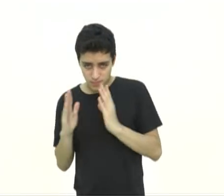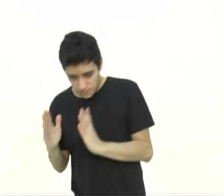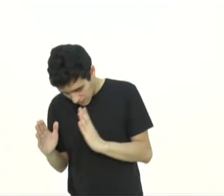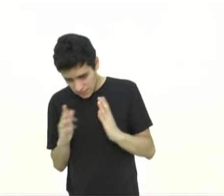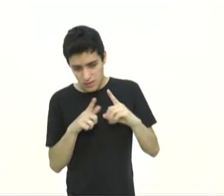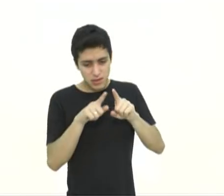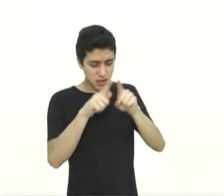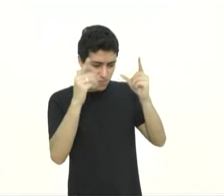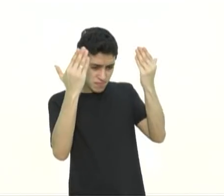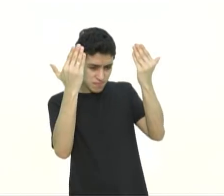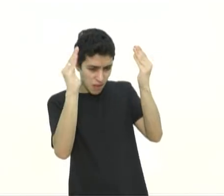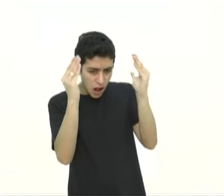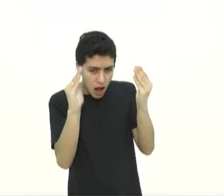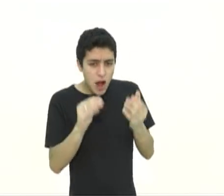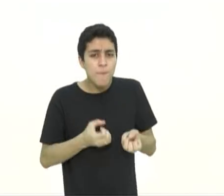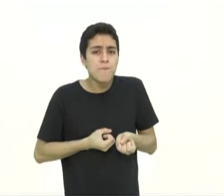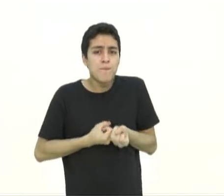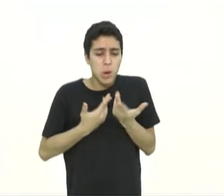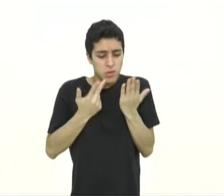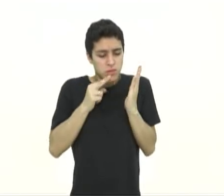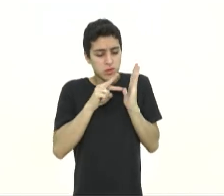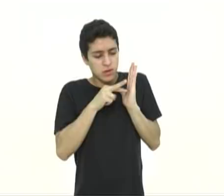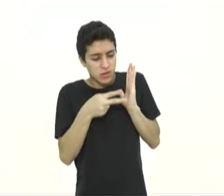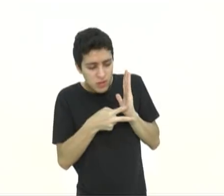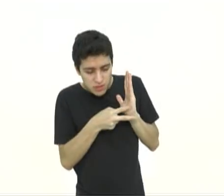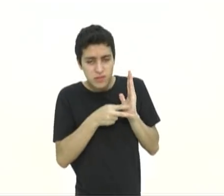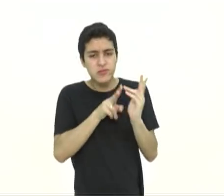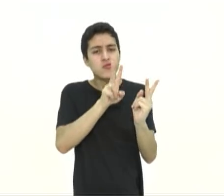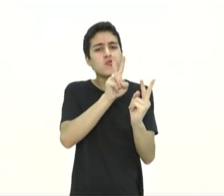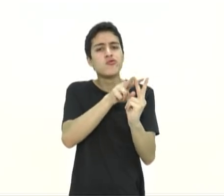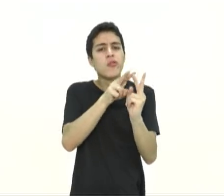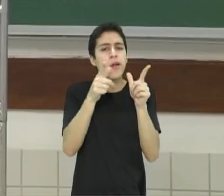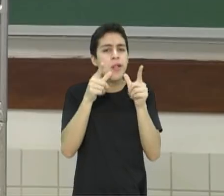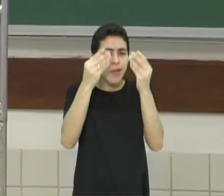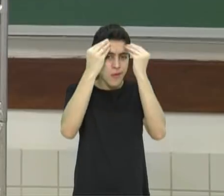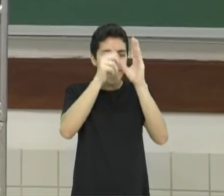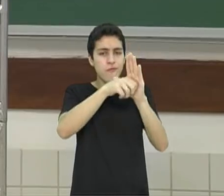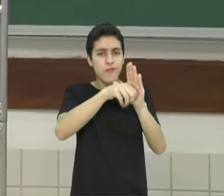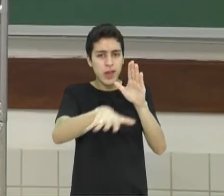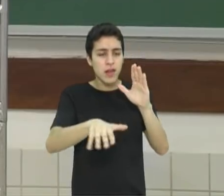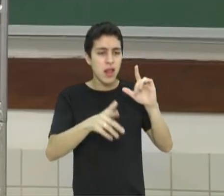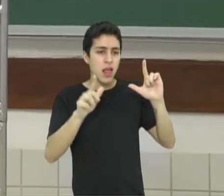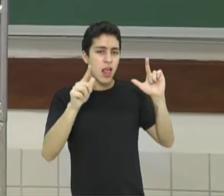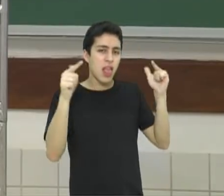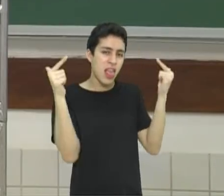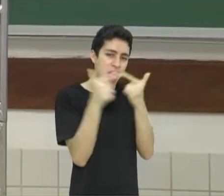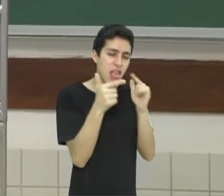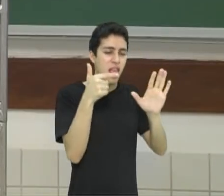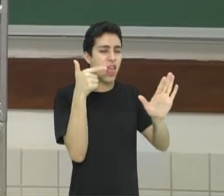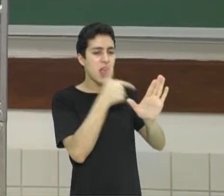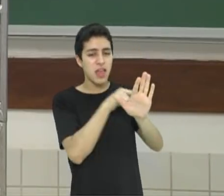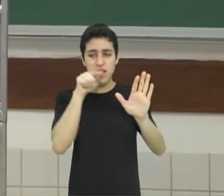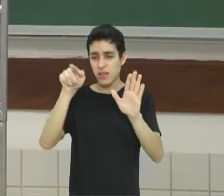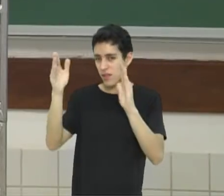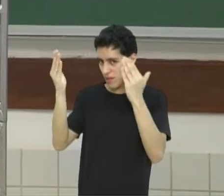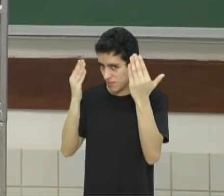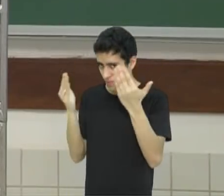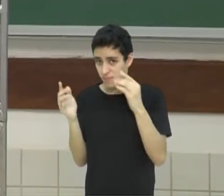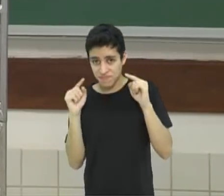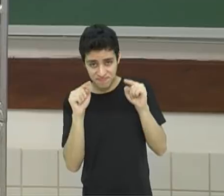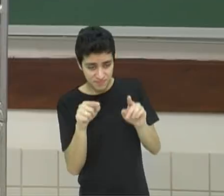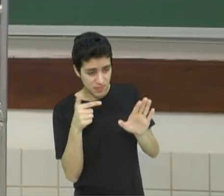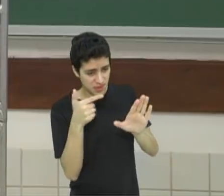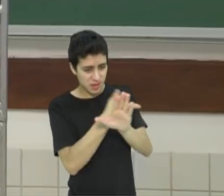a produção de sentido provocada por essas 2 figuras de linguagem, pela ironia e pela comparação. No caso da